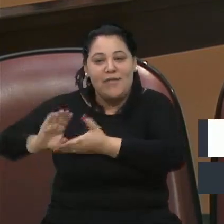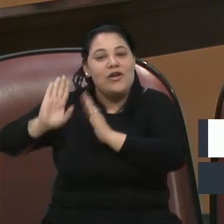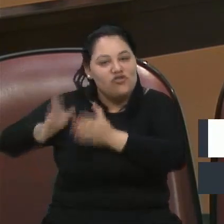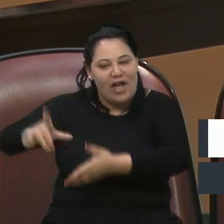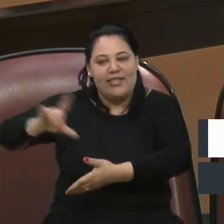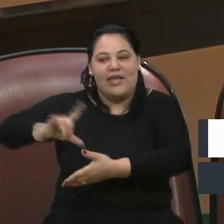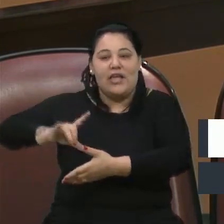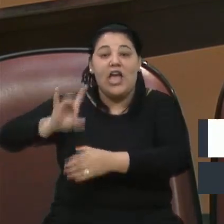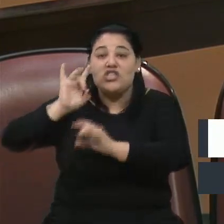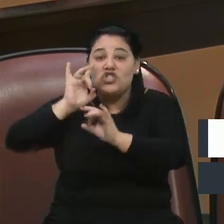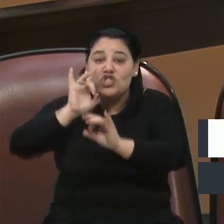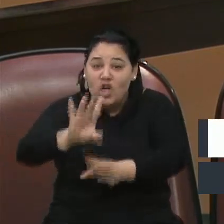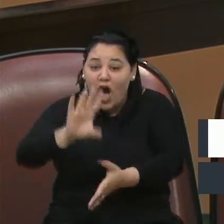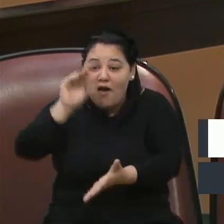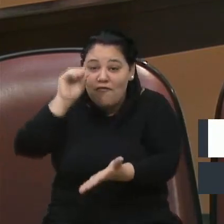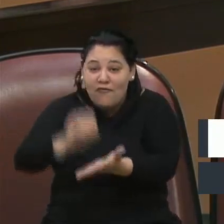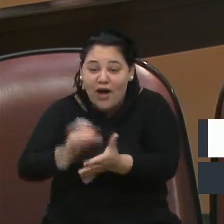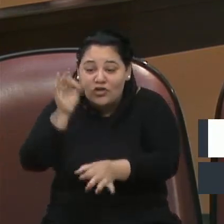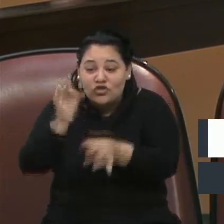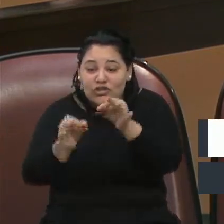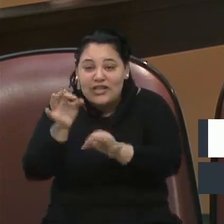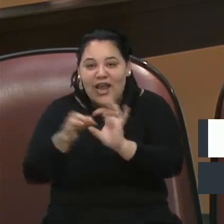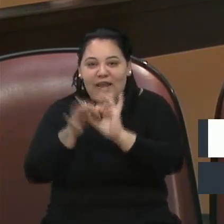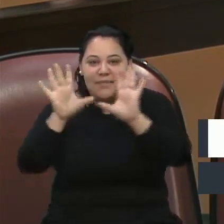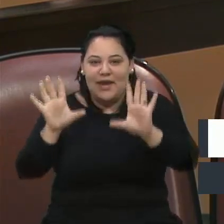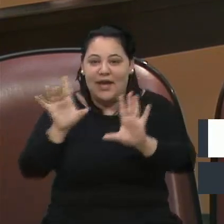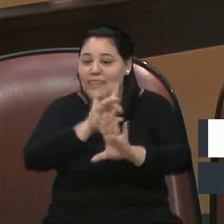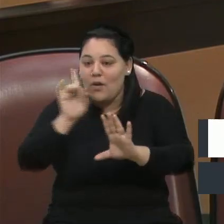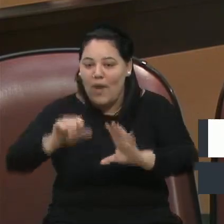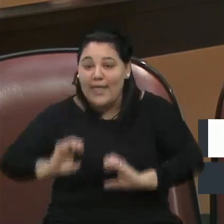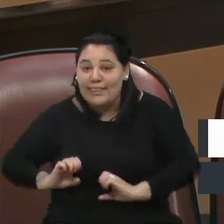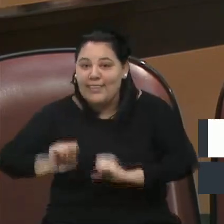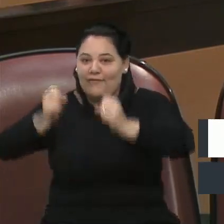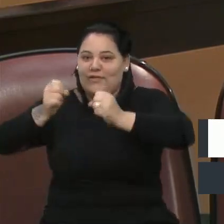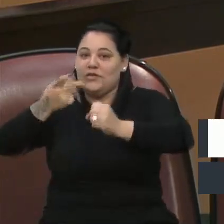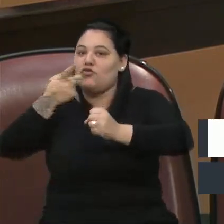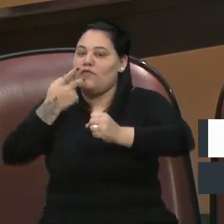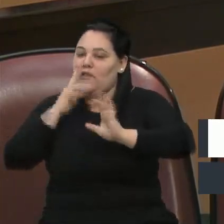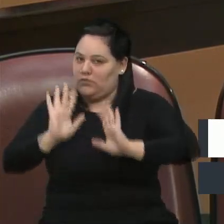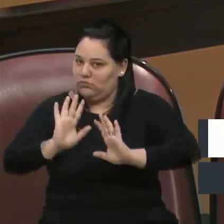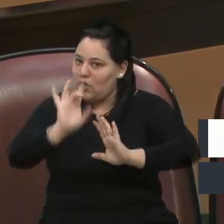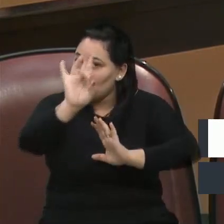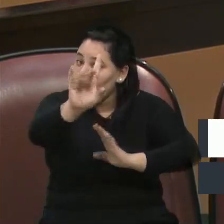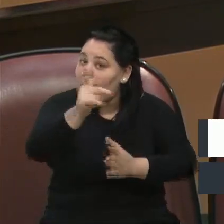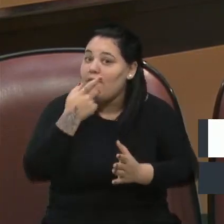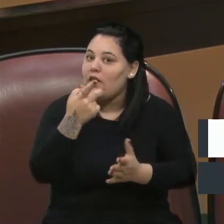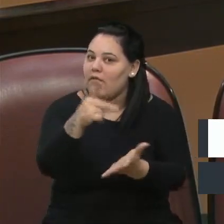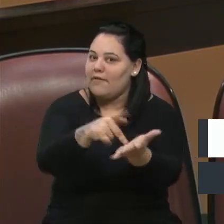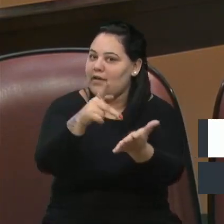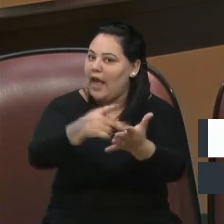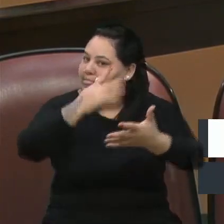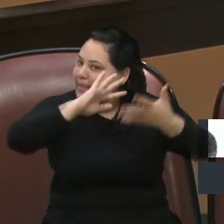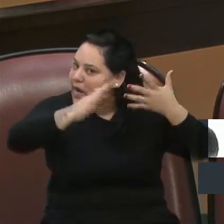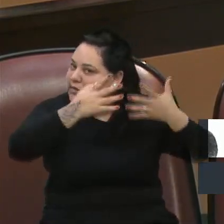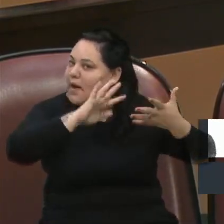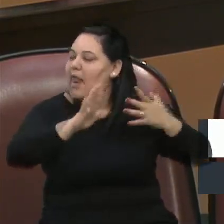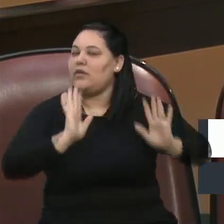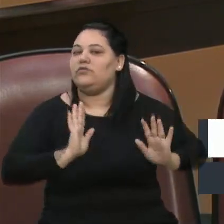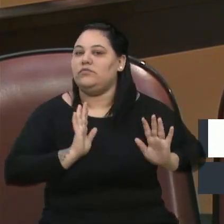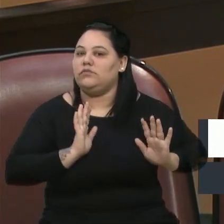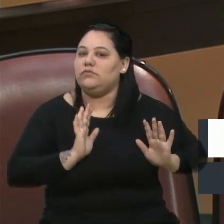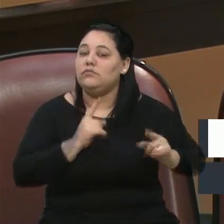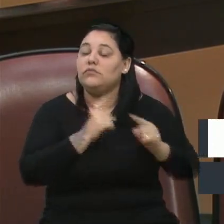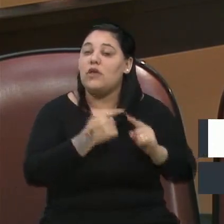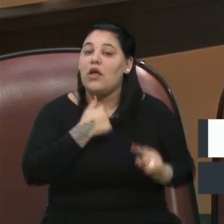da justiça. Não é uma defesa, mas é a transparência verdadeira vinda do governo. Por quê? Porque eu